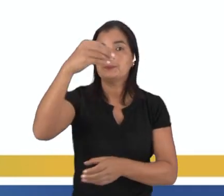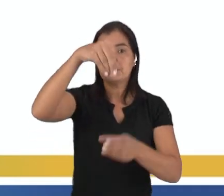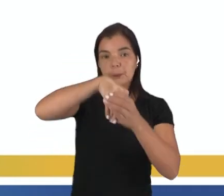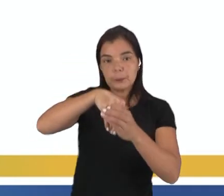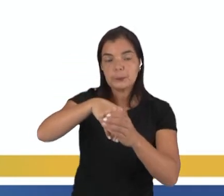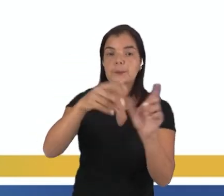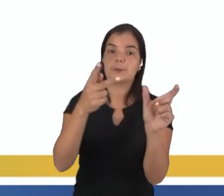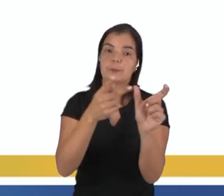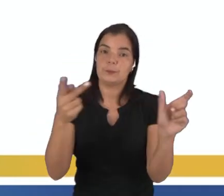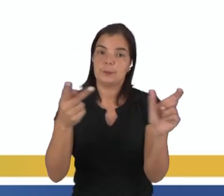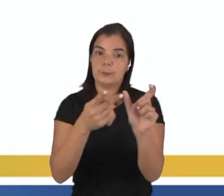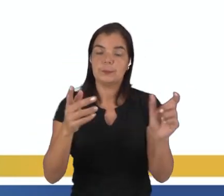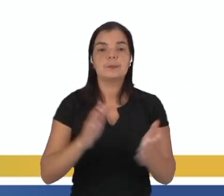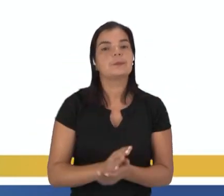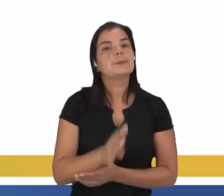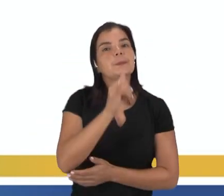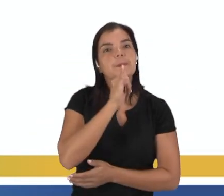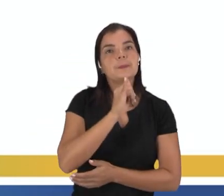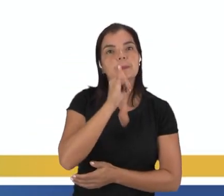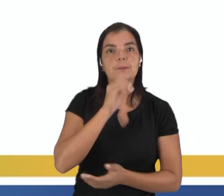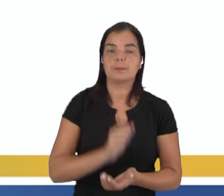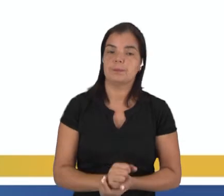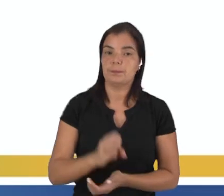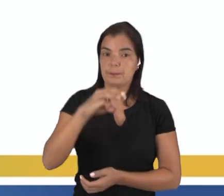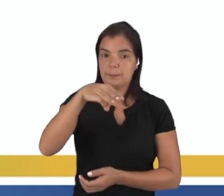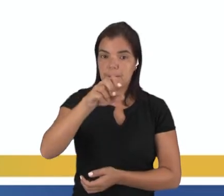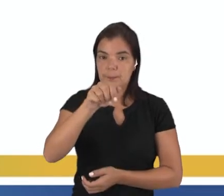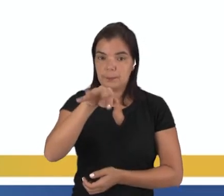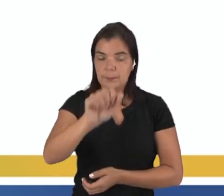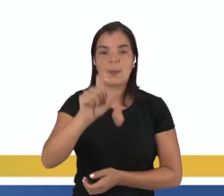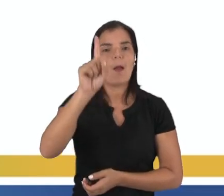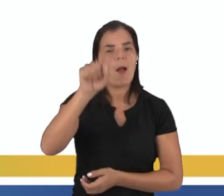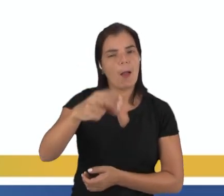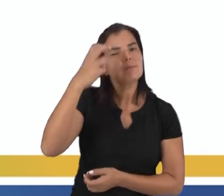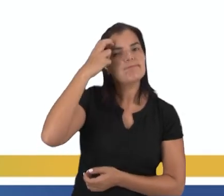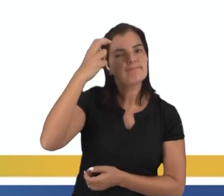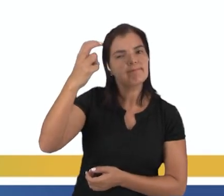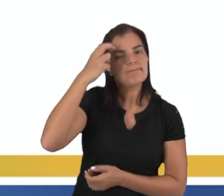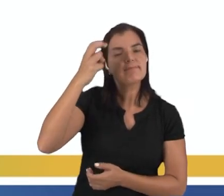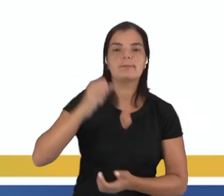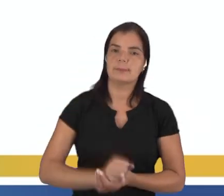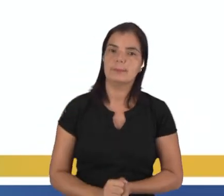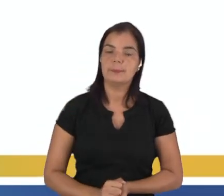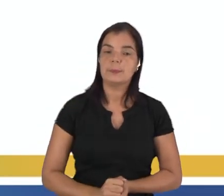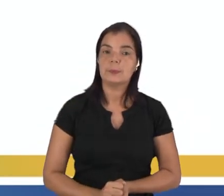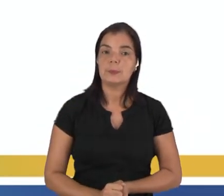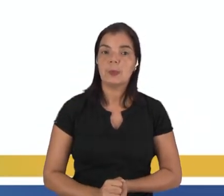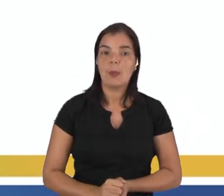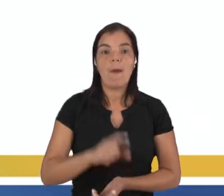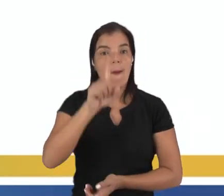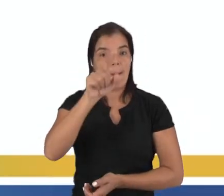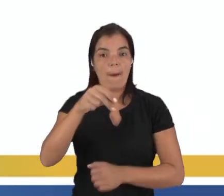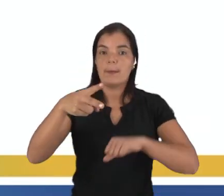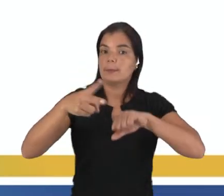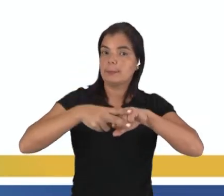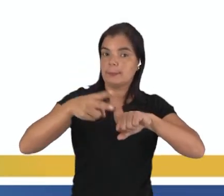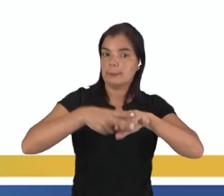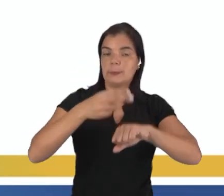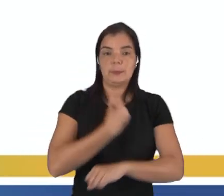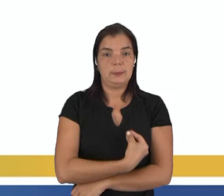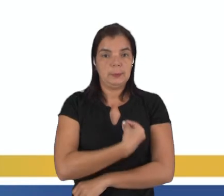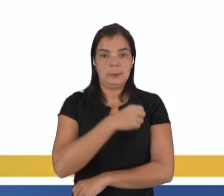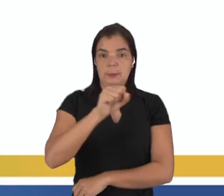do predicado. Olha o exemplo. Maria é inteligente. Aí nós temos o verbo é, do verbo